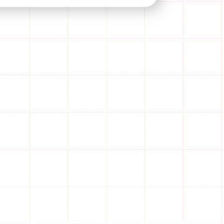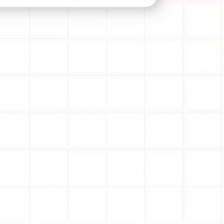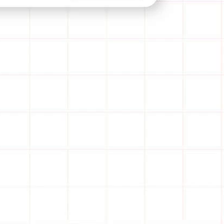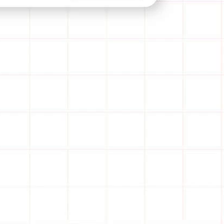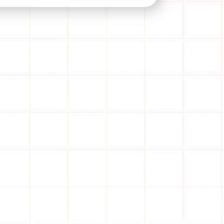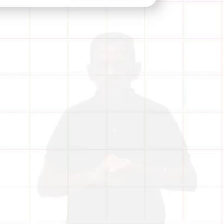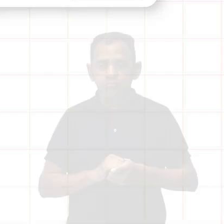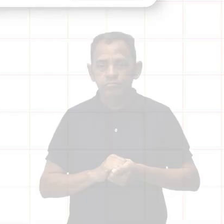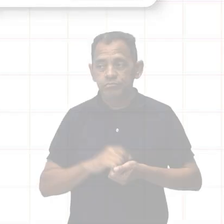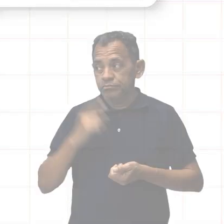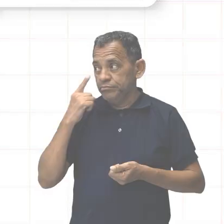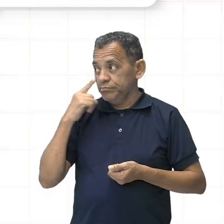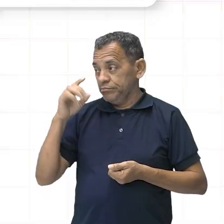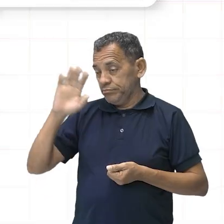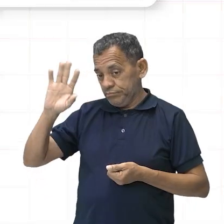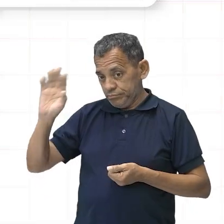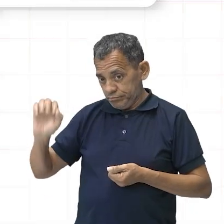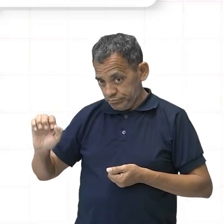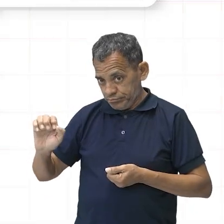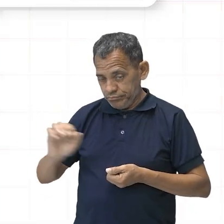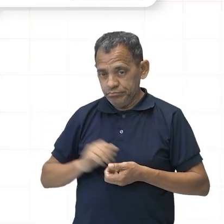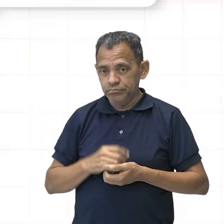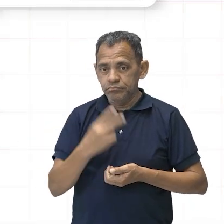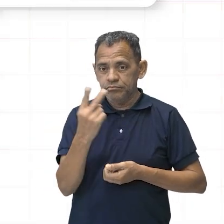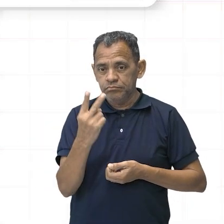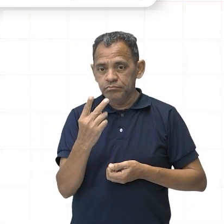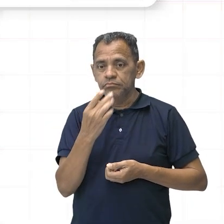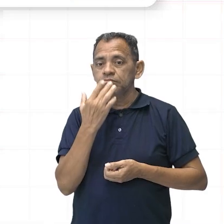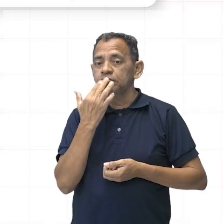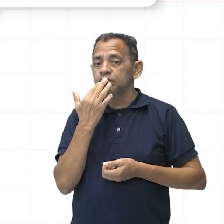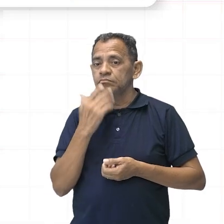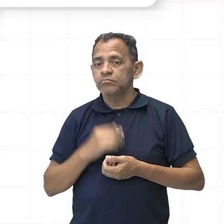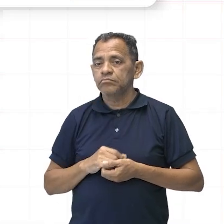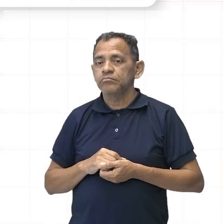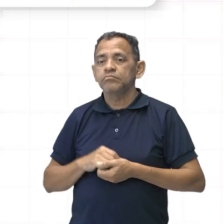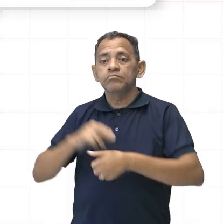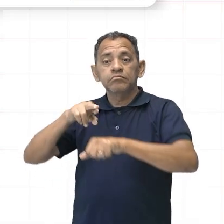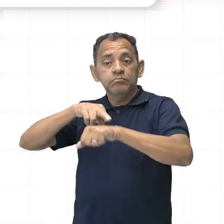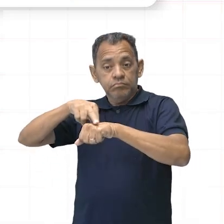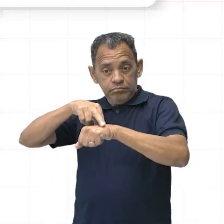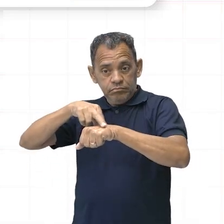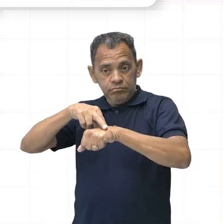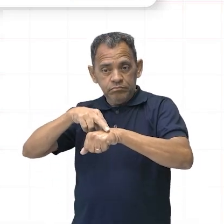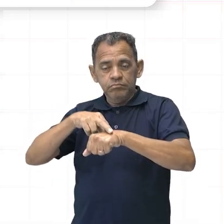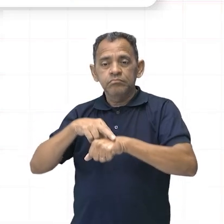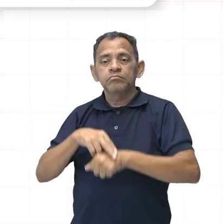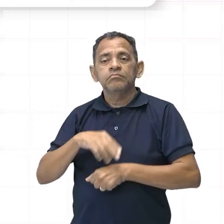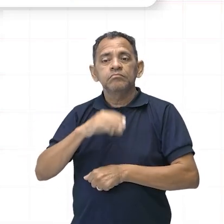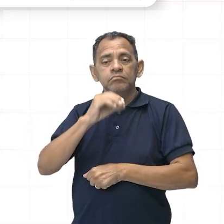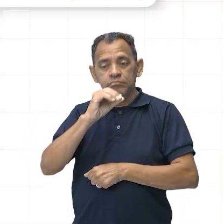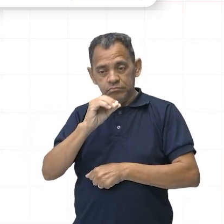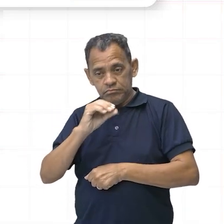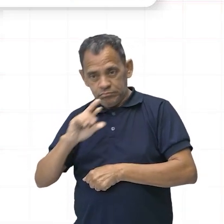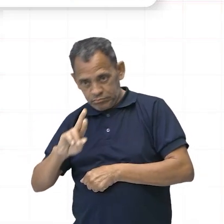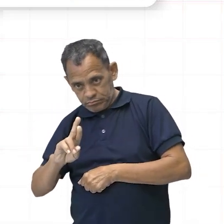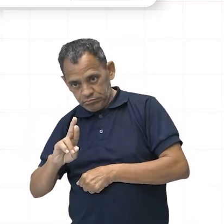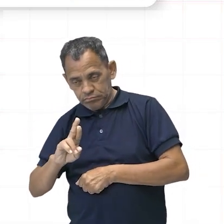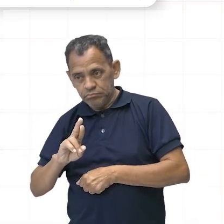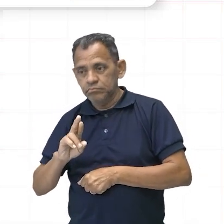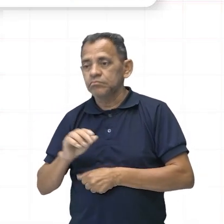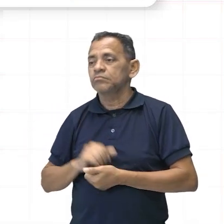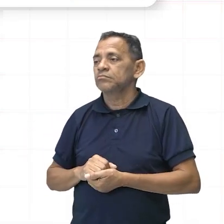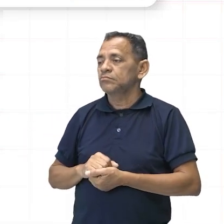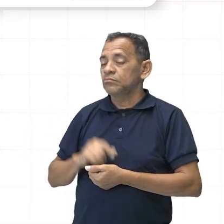Analisando essas duas cores, gente, uma vai estar em roxinho, que vai caracterizar a Europa oriental, e a outra está em azul, que